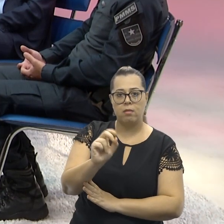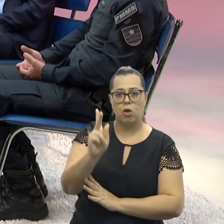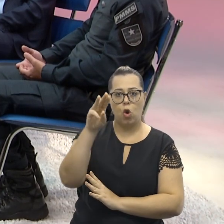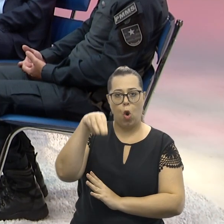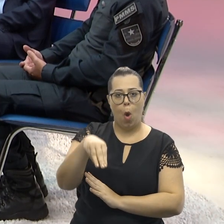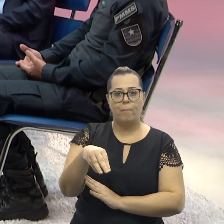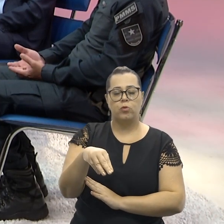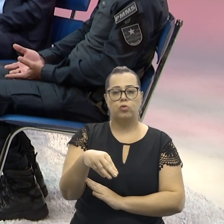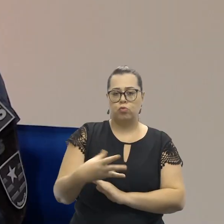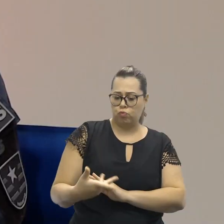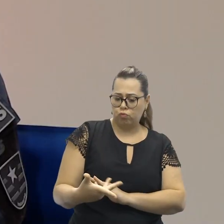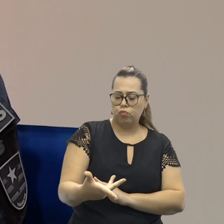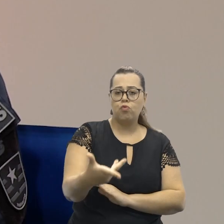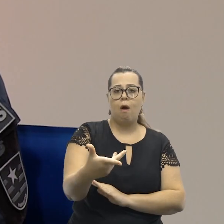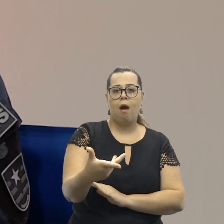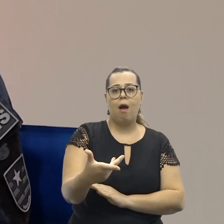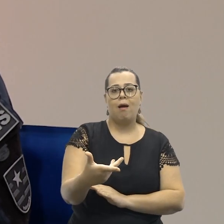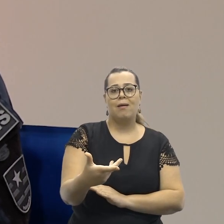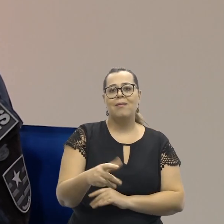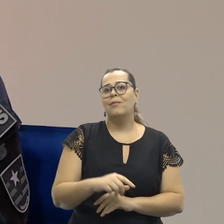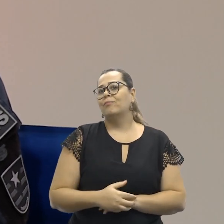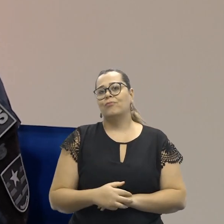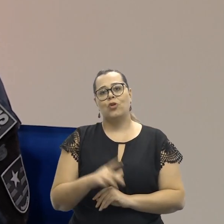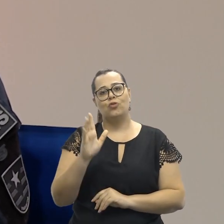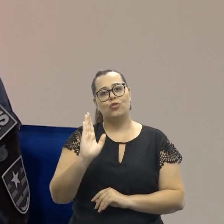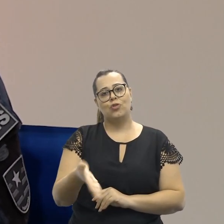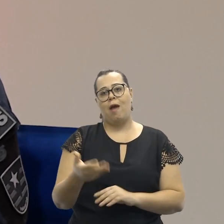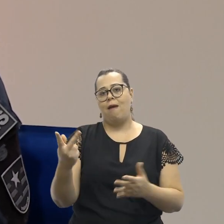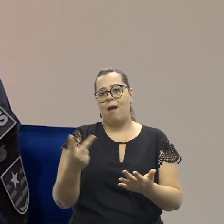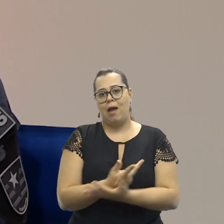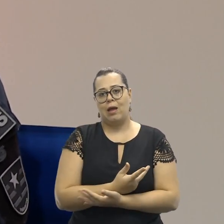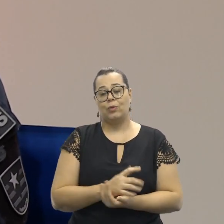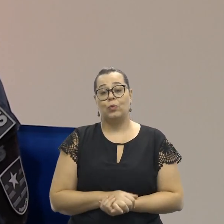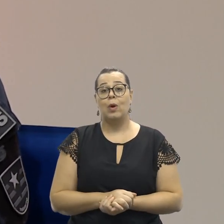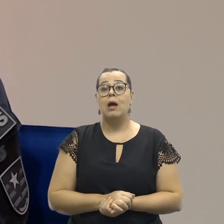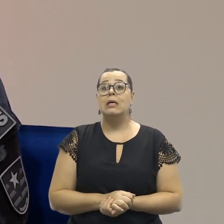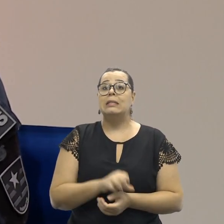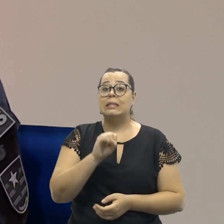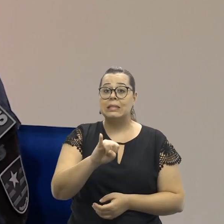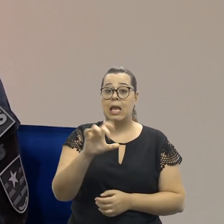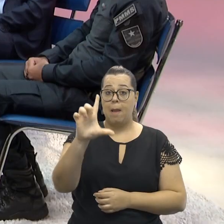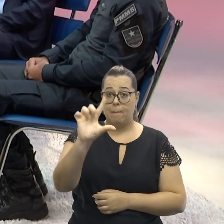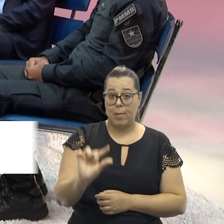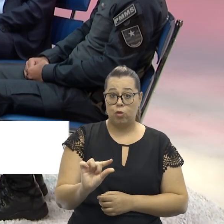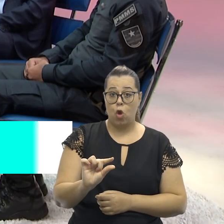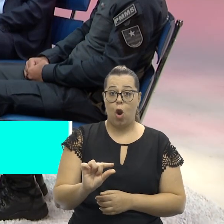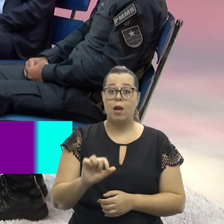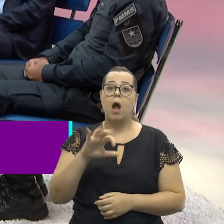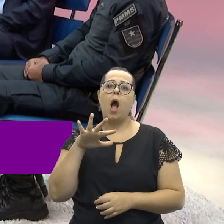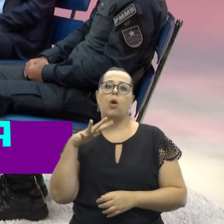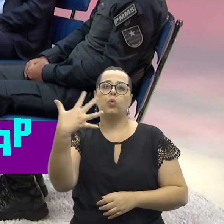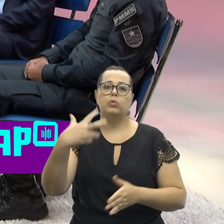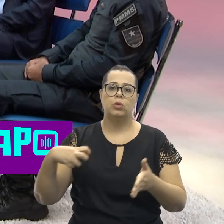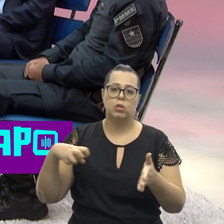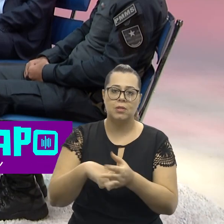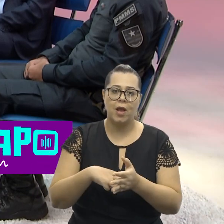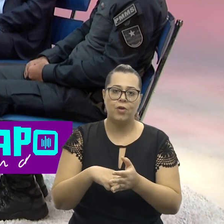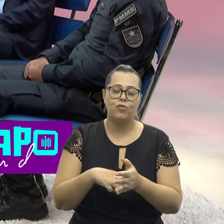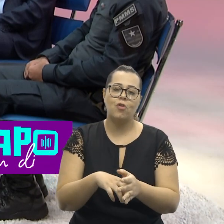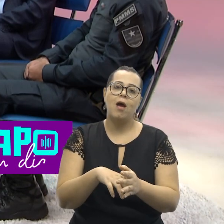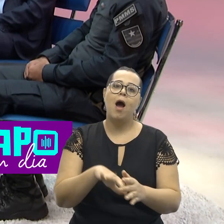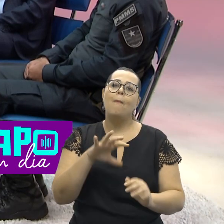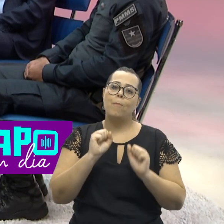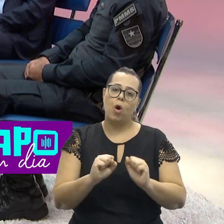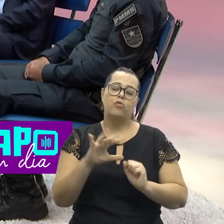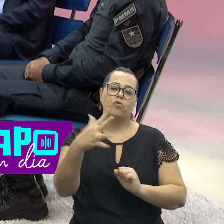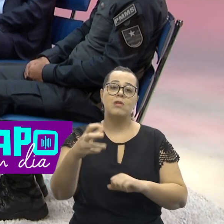ter o acidente, ele vai acontecer, é inevitável, mas a gravidade desse acidente ele vai ser muito menor. A gente vê as pessoas